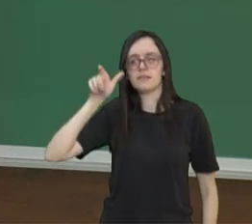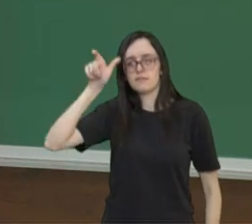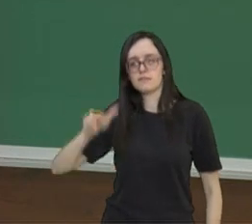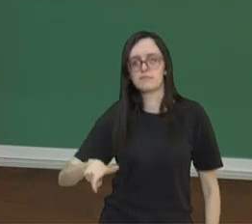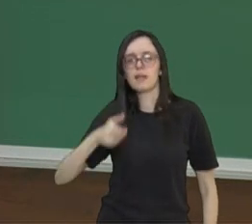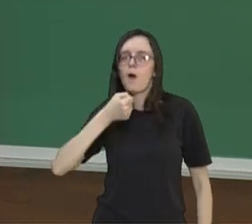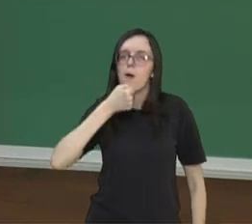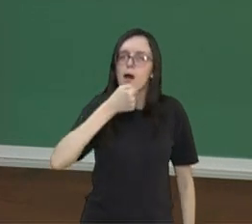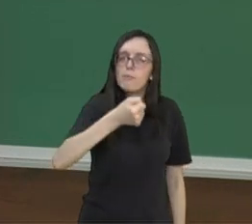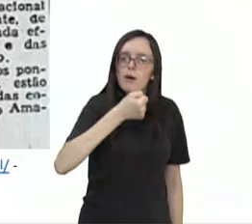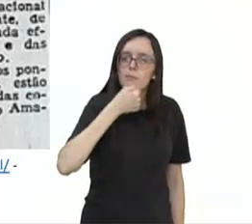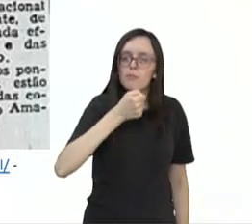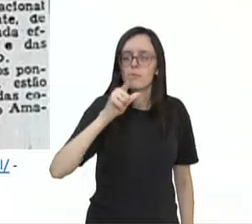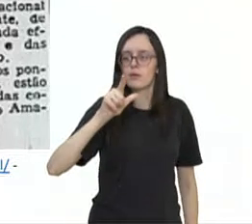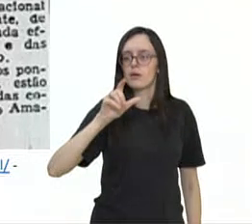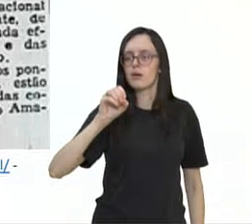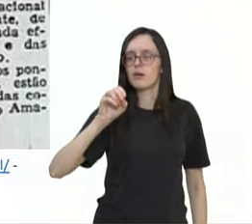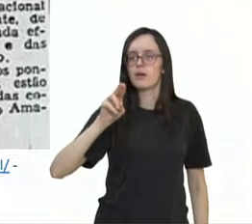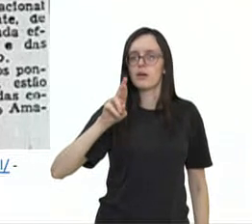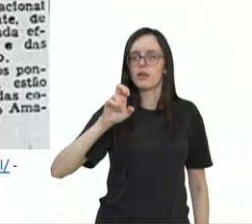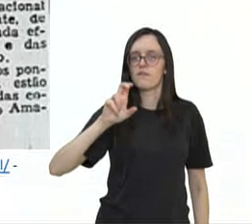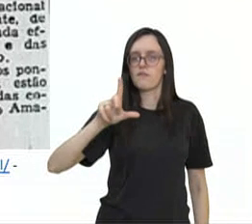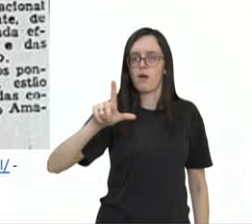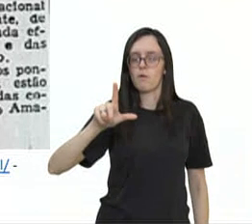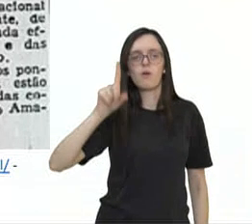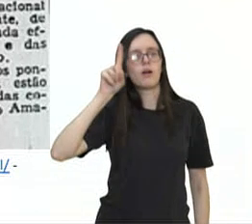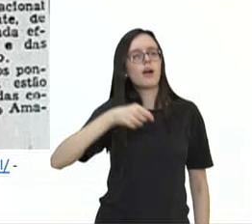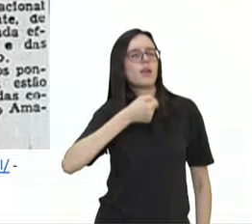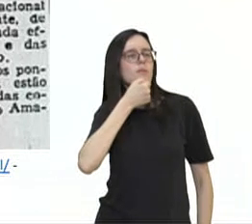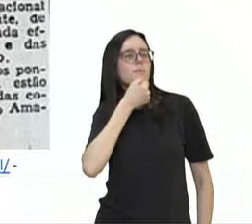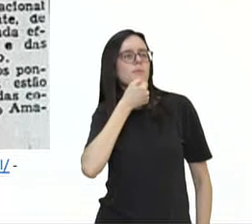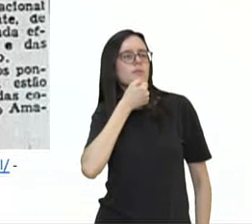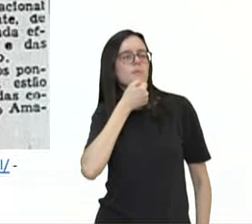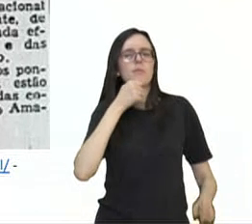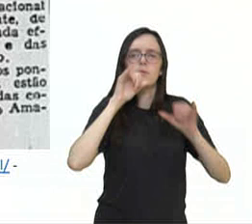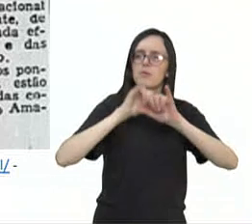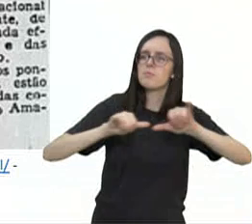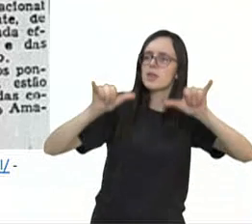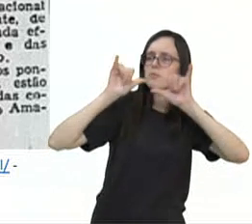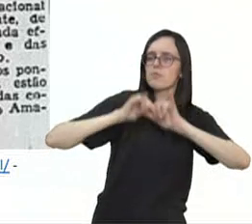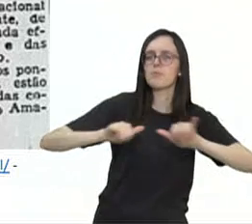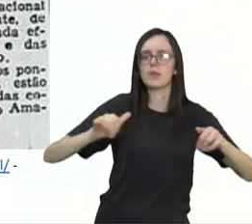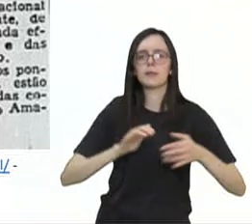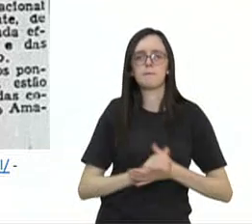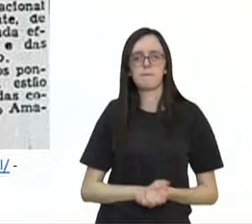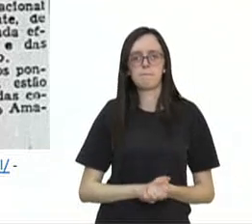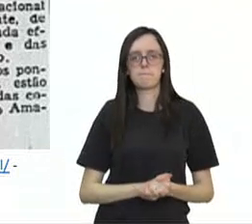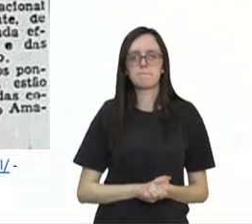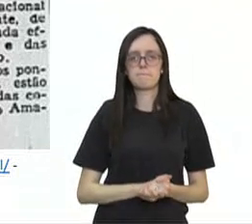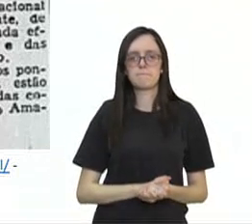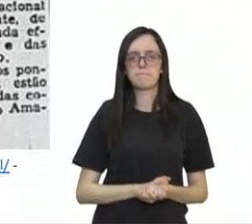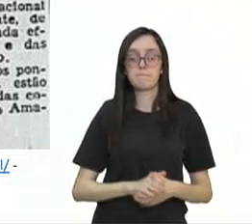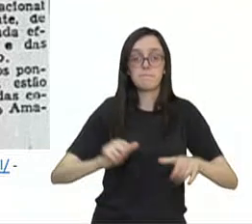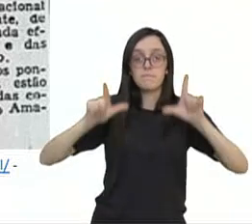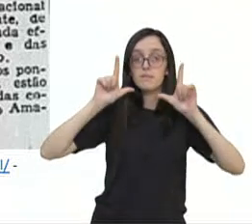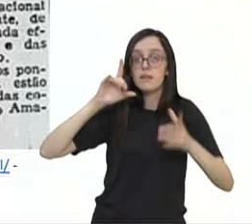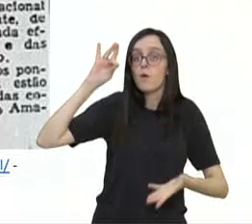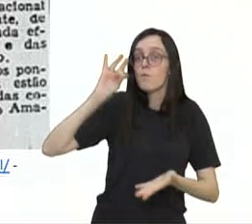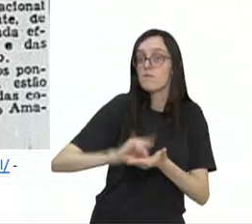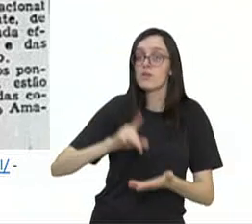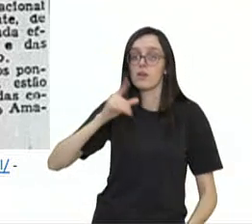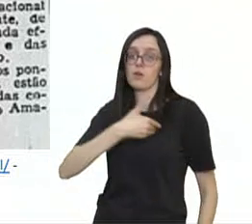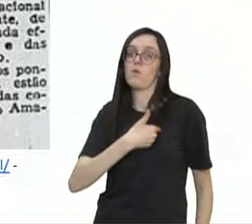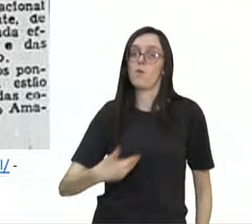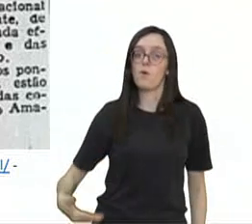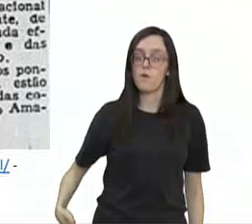com jornalistas de rádio, o que será o novo serviço oficial da radiodifusão. Programa oficial do